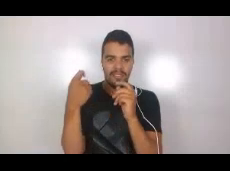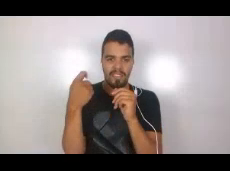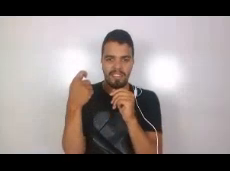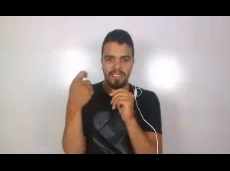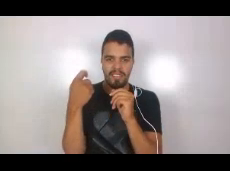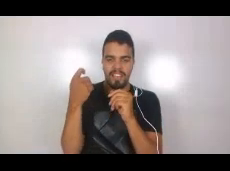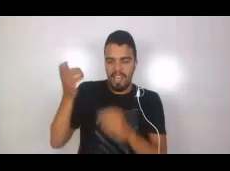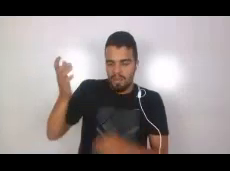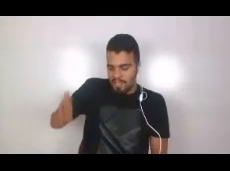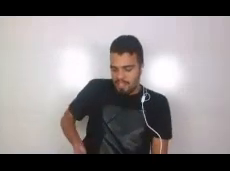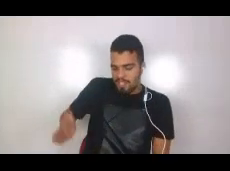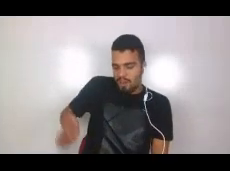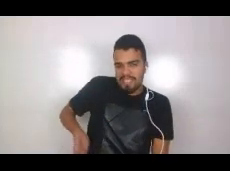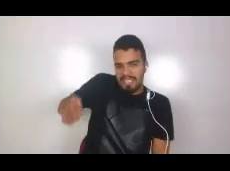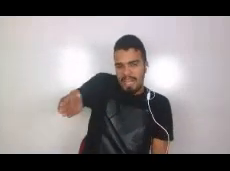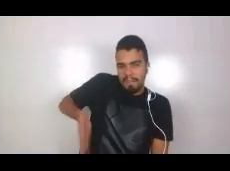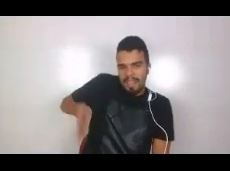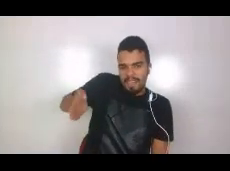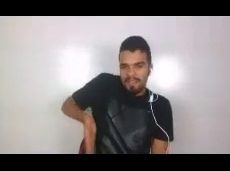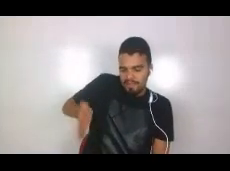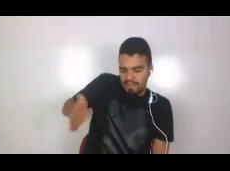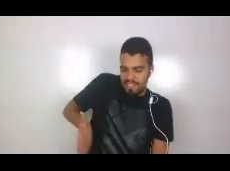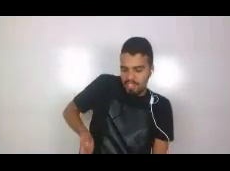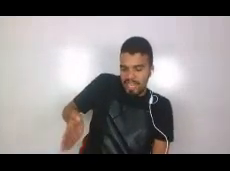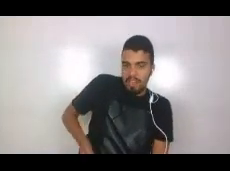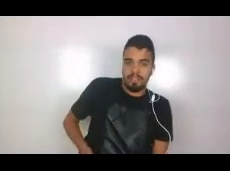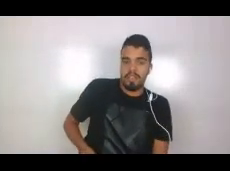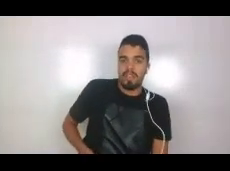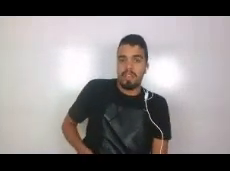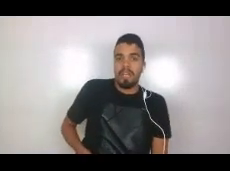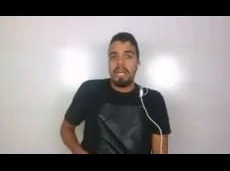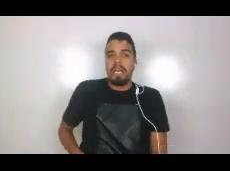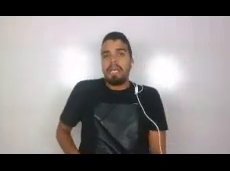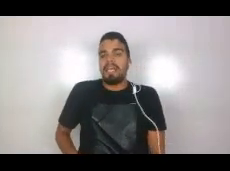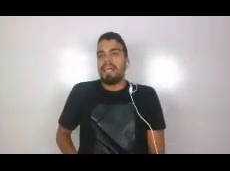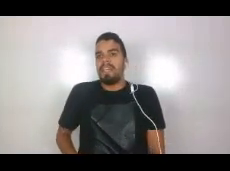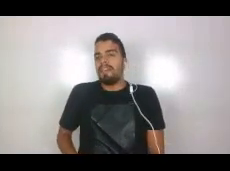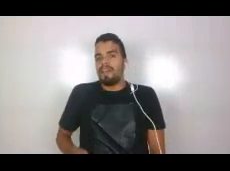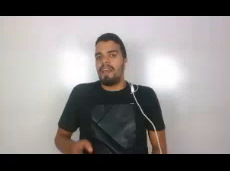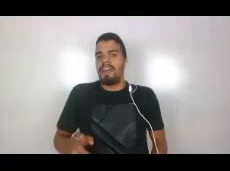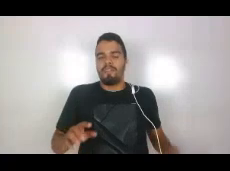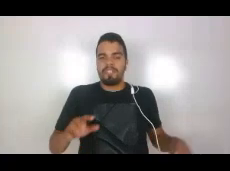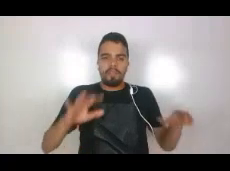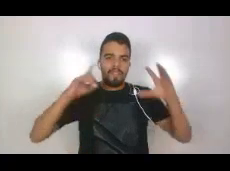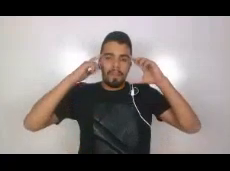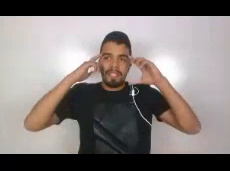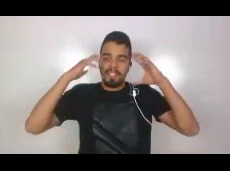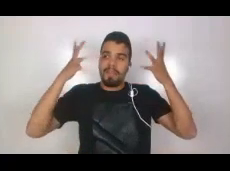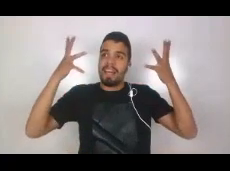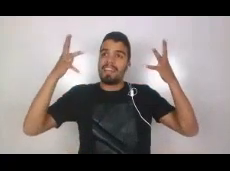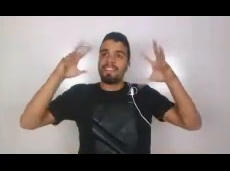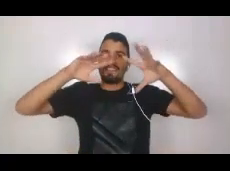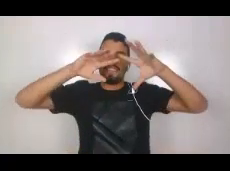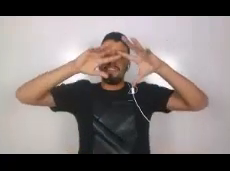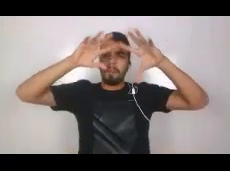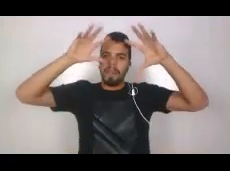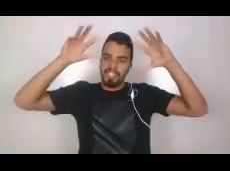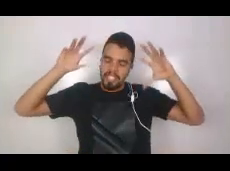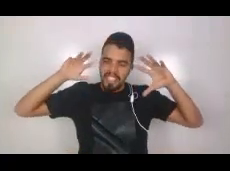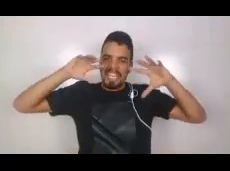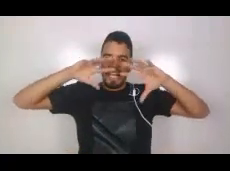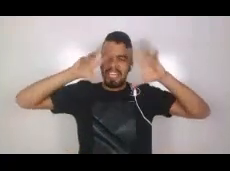de calça. É um sinal que toca assim na perna, né? O sinal de calça. E aí, você pode ficar pensando, mas